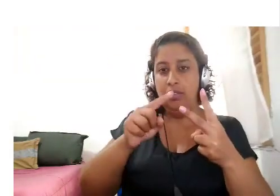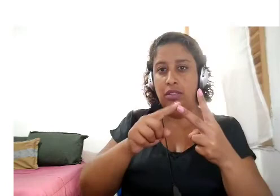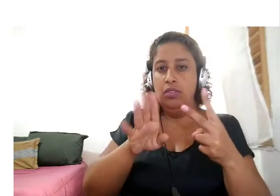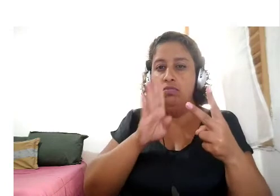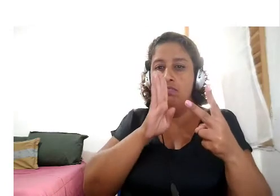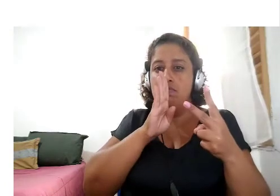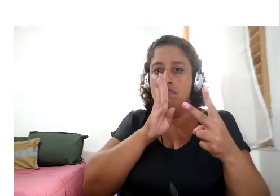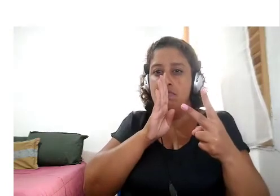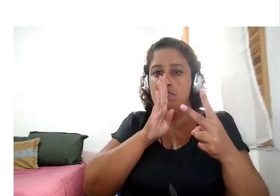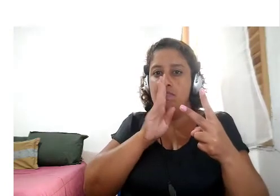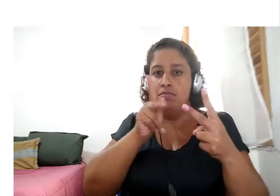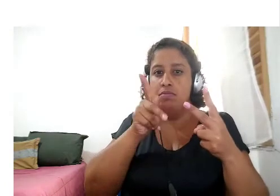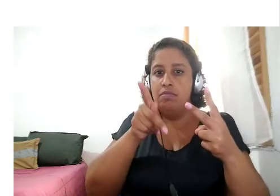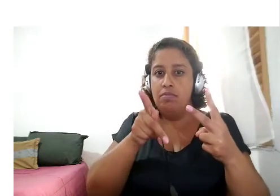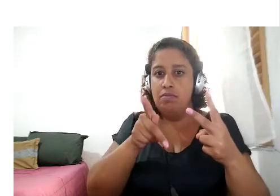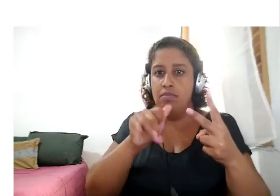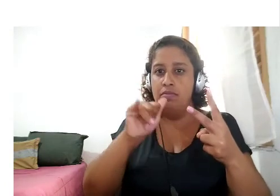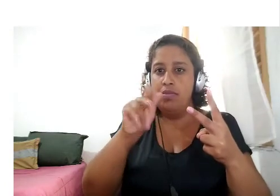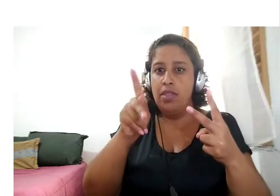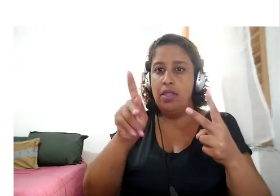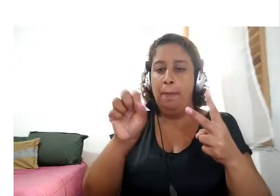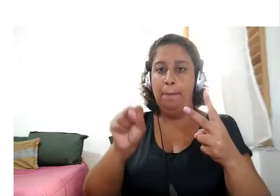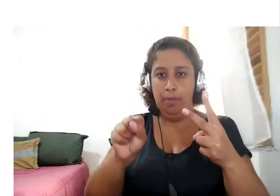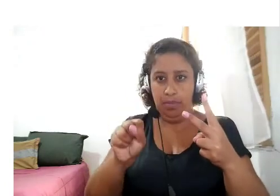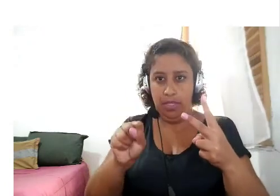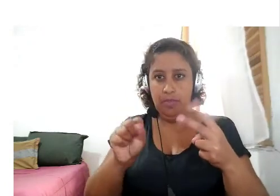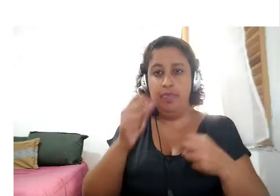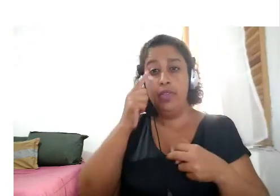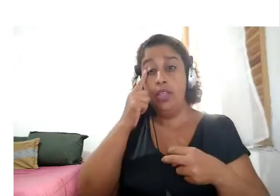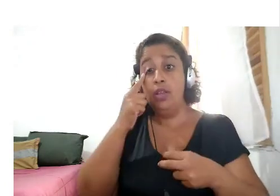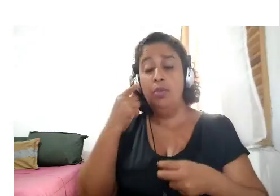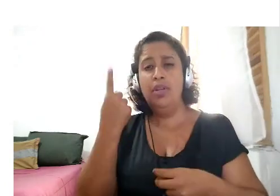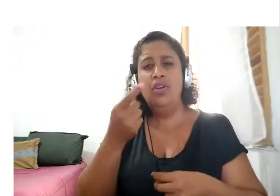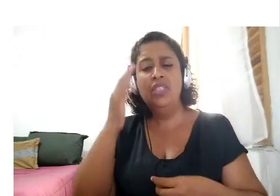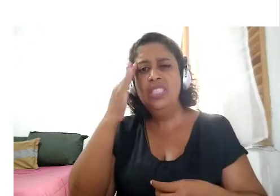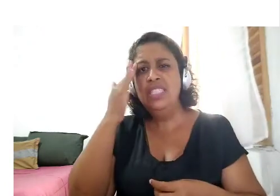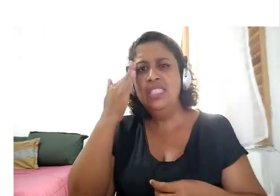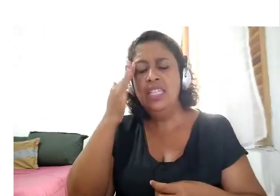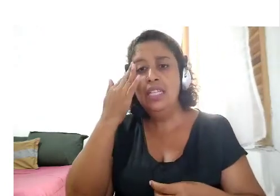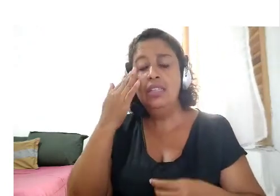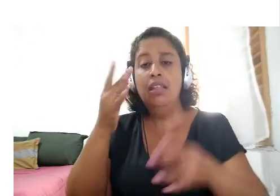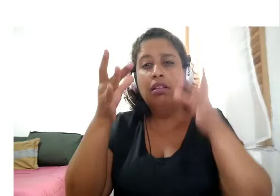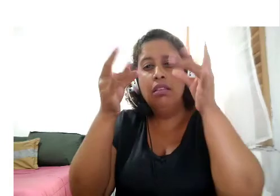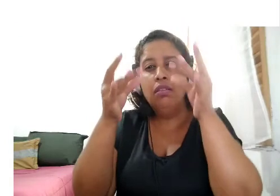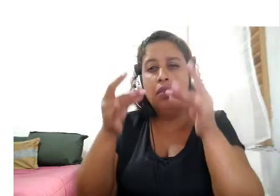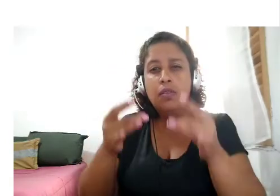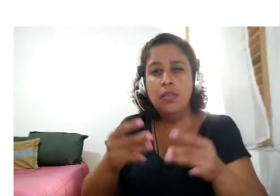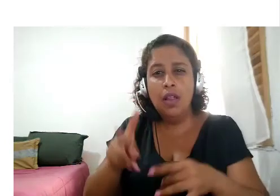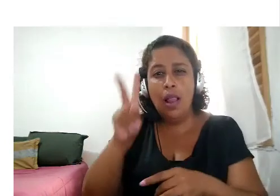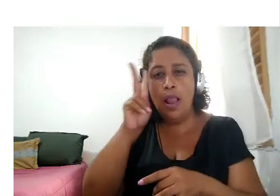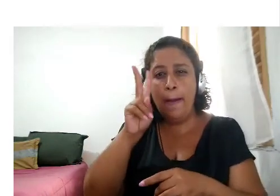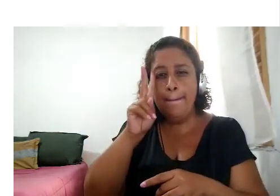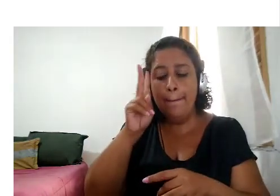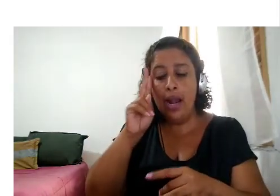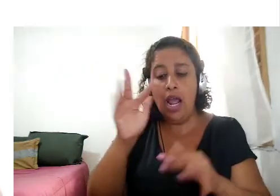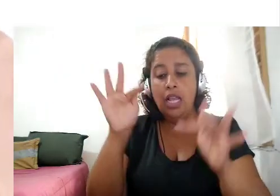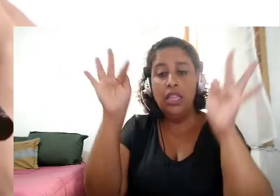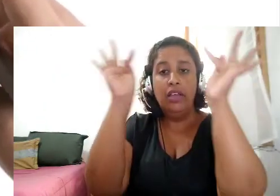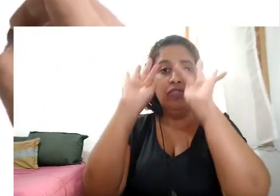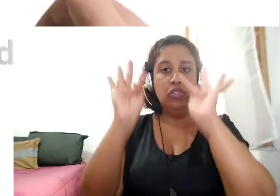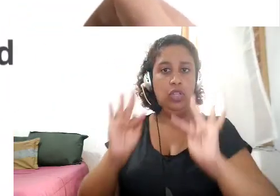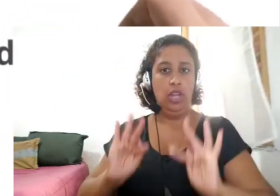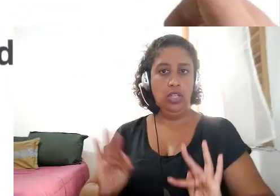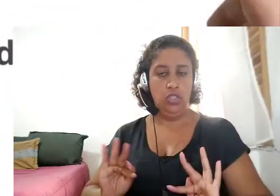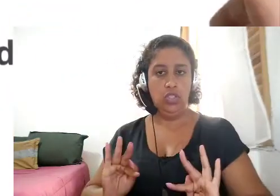concentração, juntamente com fatores de membrana, como a permeabilidade, por exemplo, são os responsáveis pelo estado de equilíbrio celular